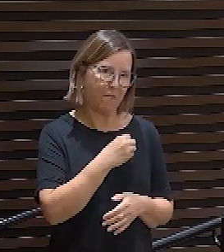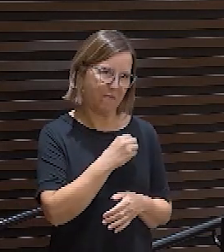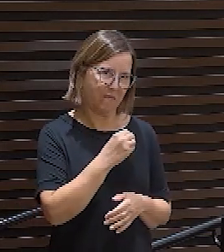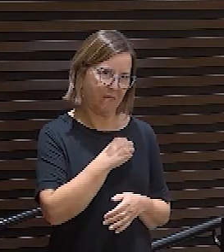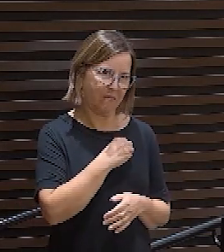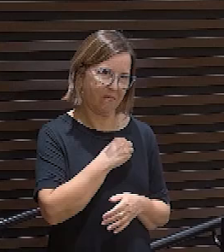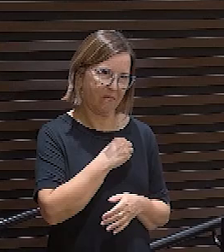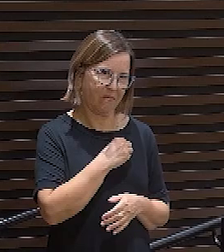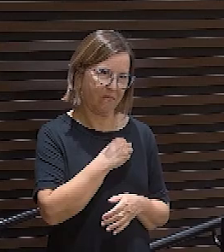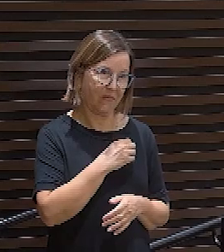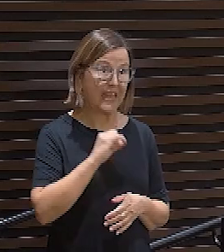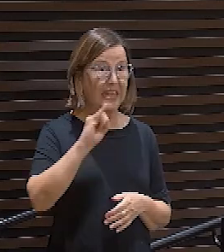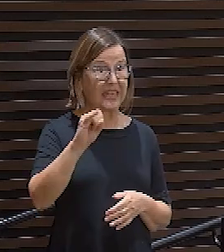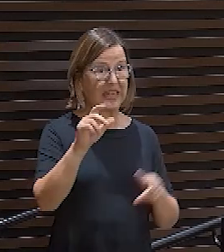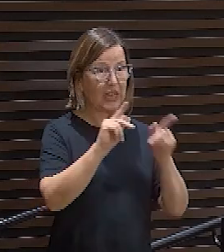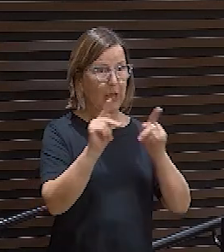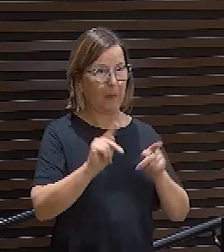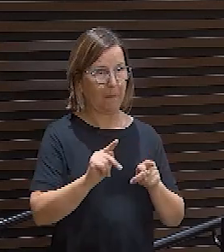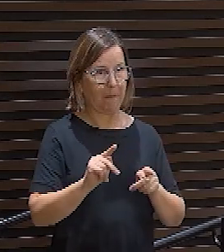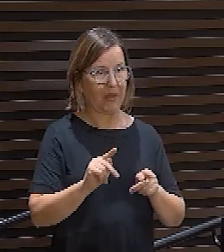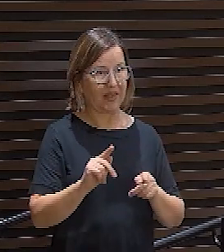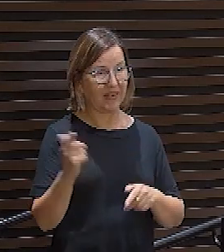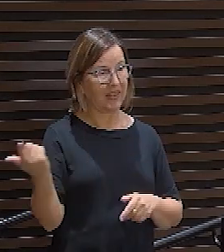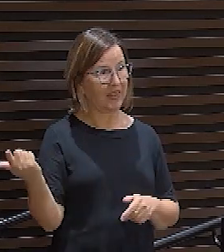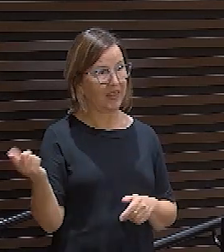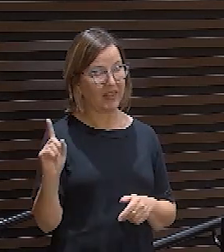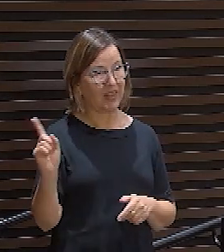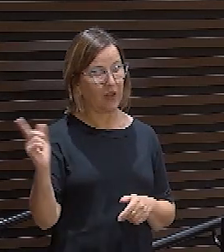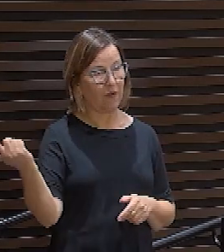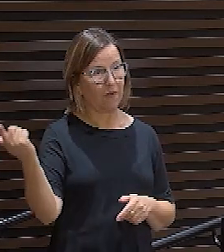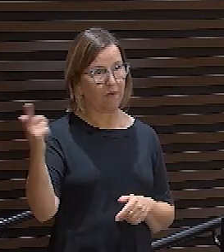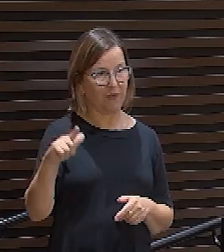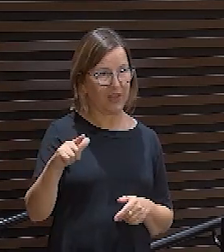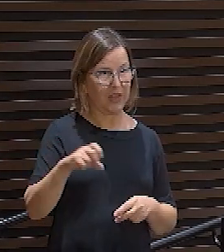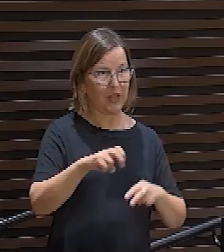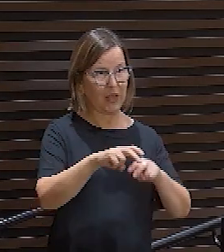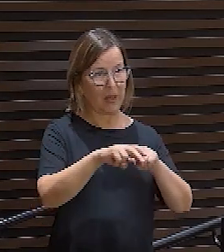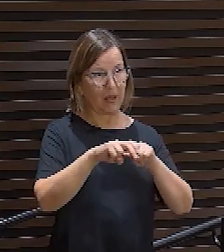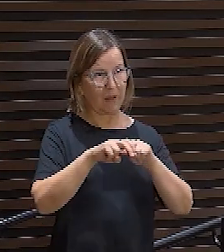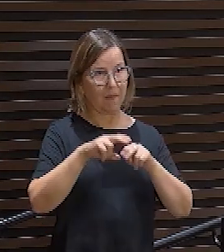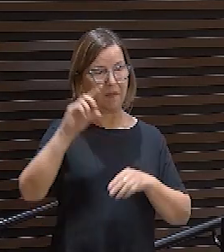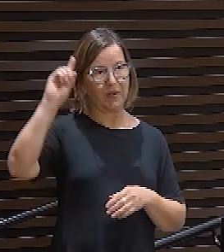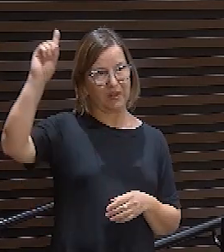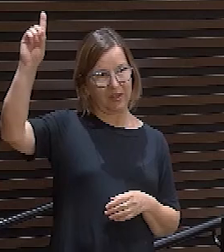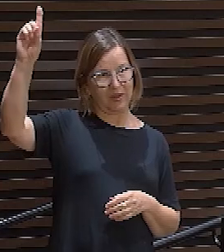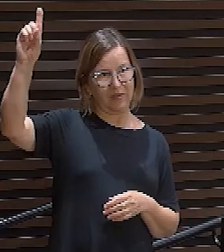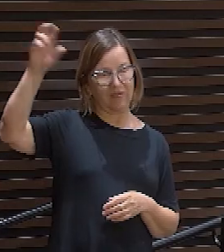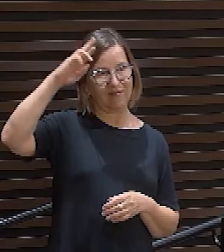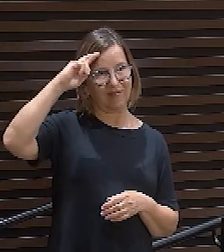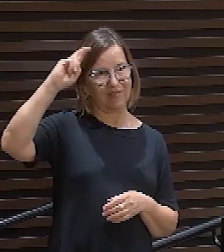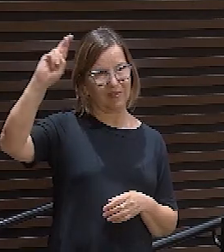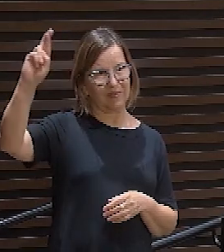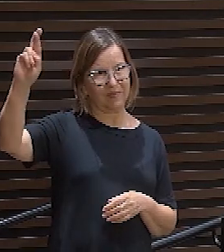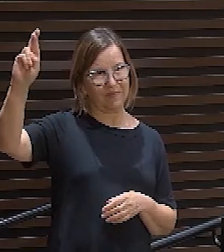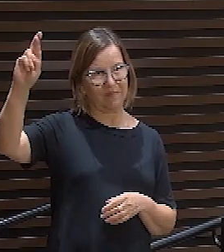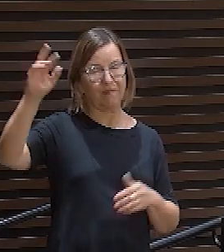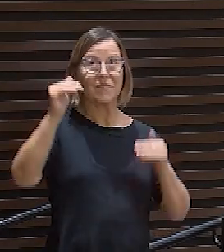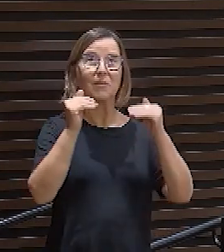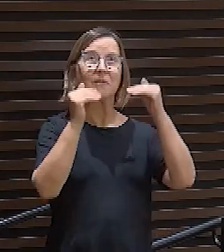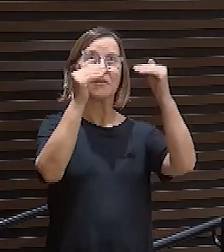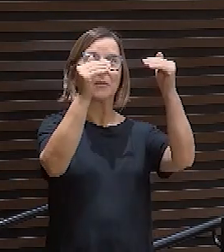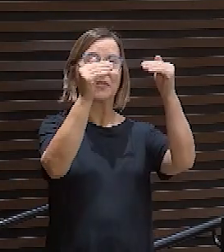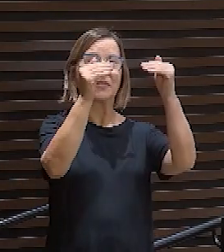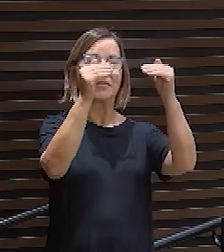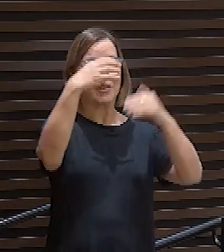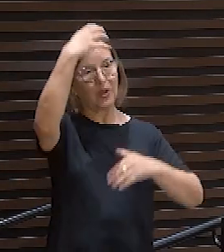Se a paz não vem pelo lado da criação, então o Criador, o Senhor, o soberano,